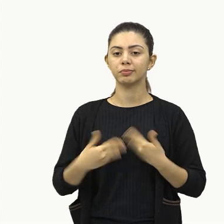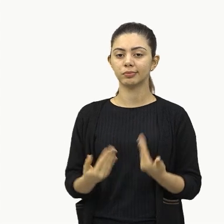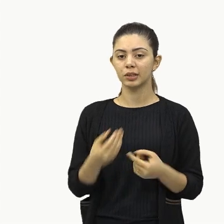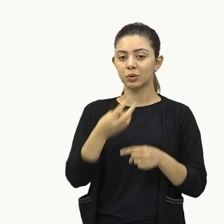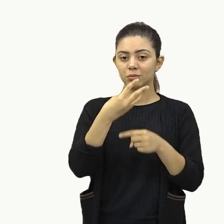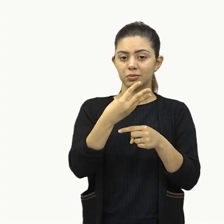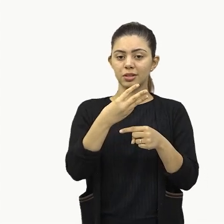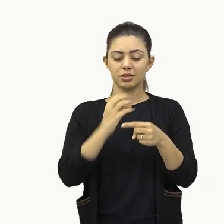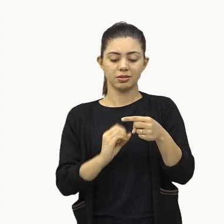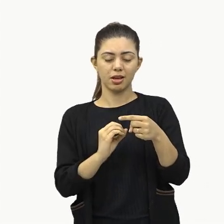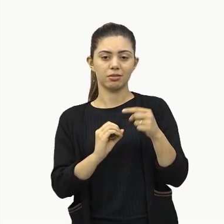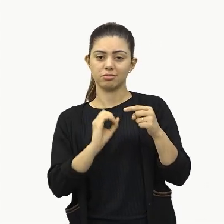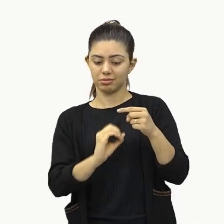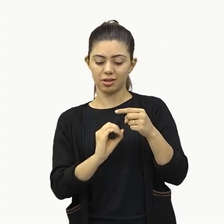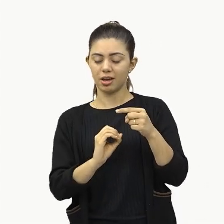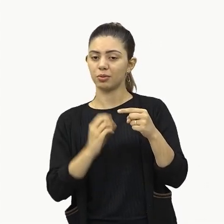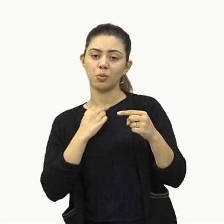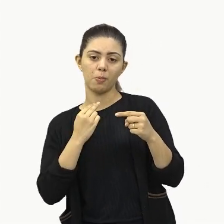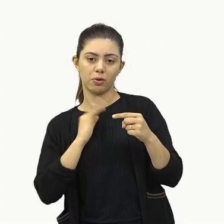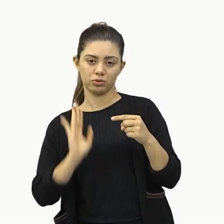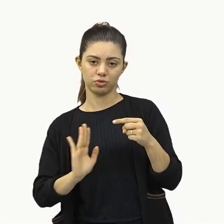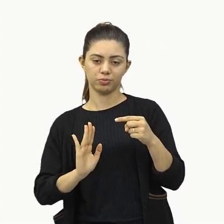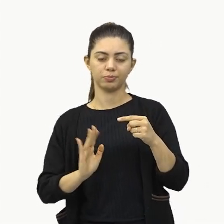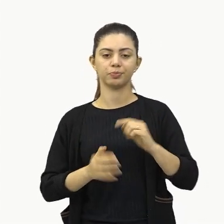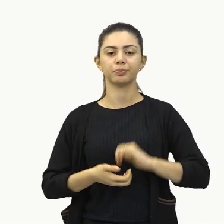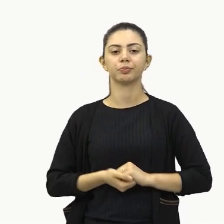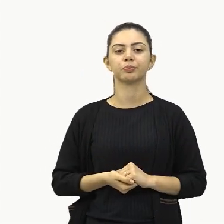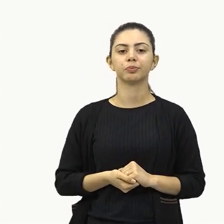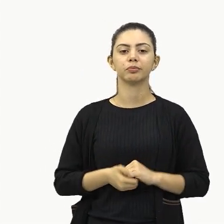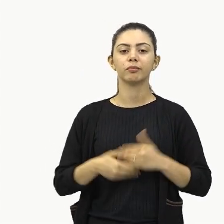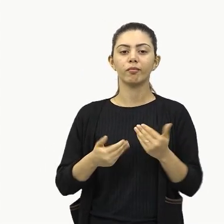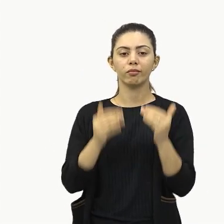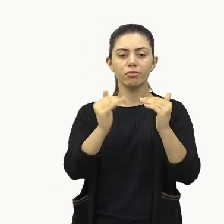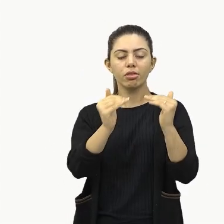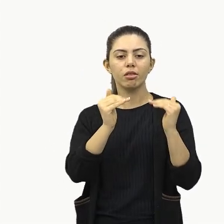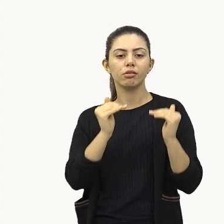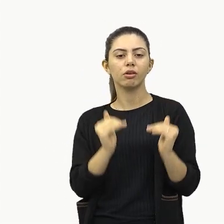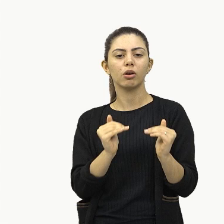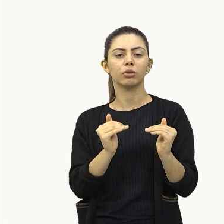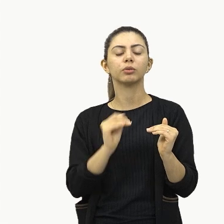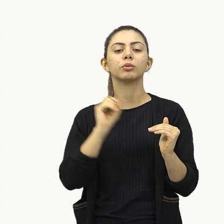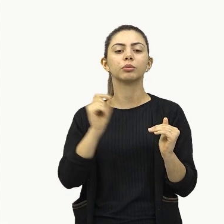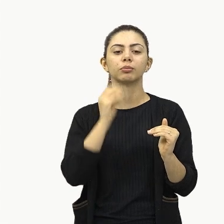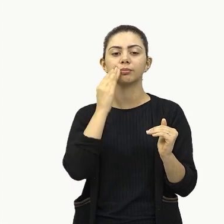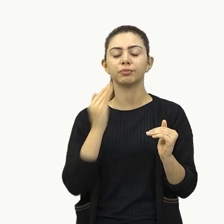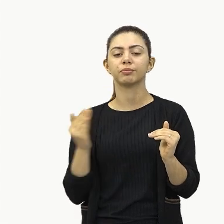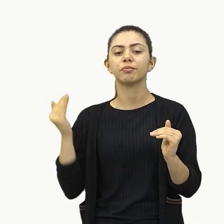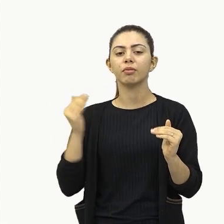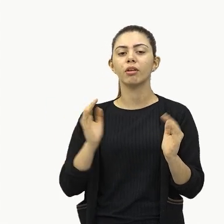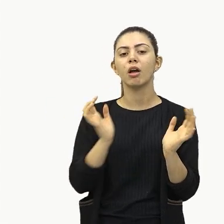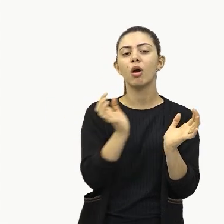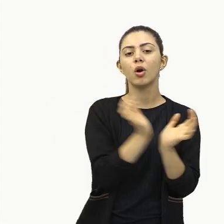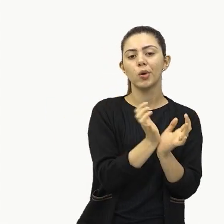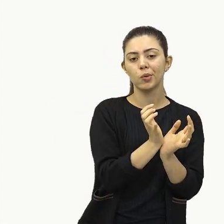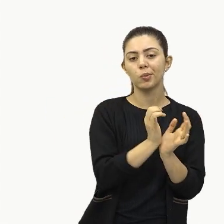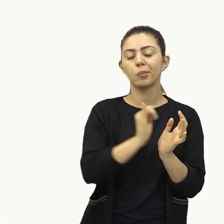com denominador zero. Avançando aí na nossa revisão, nós temos o conjunto dos